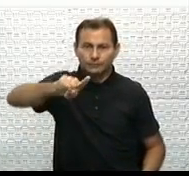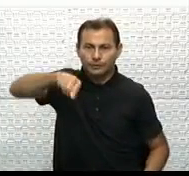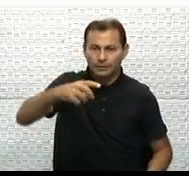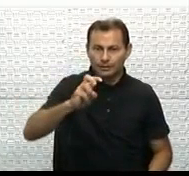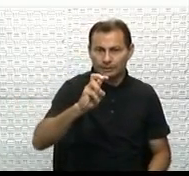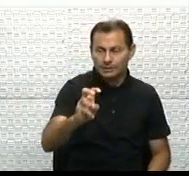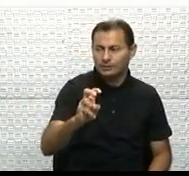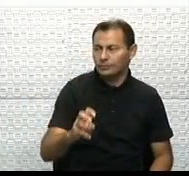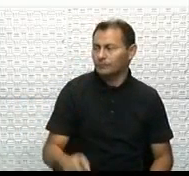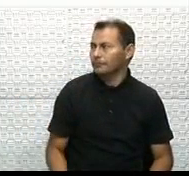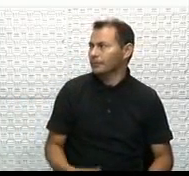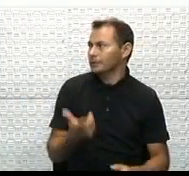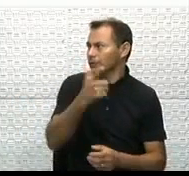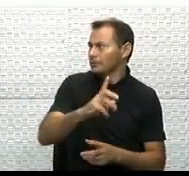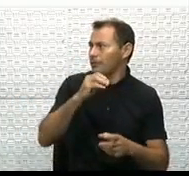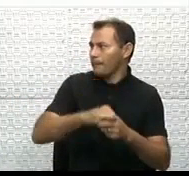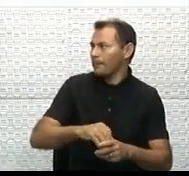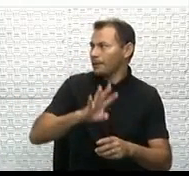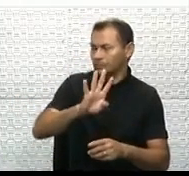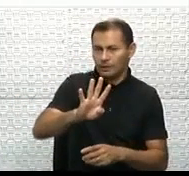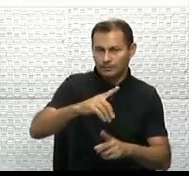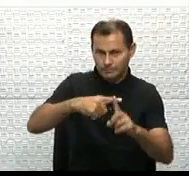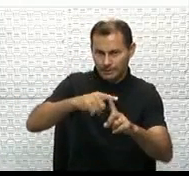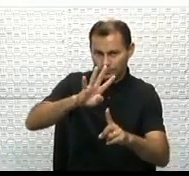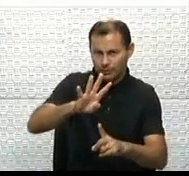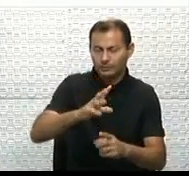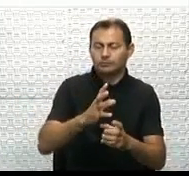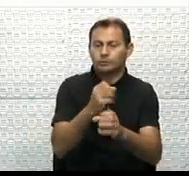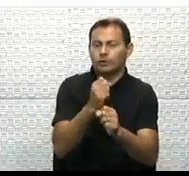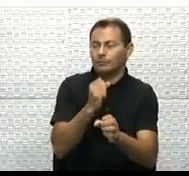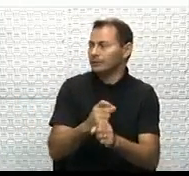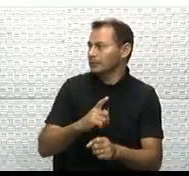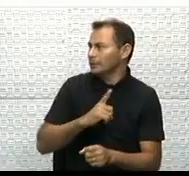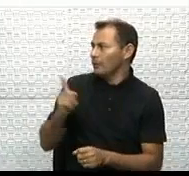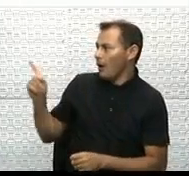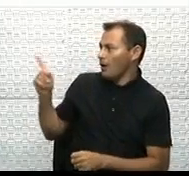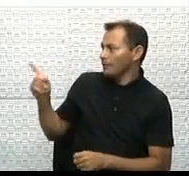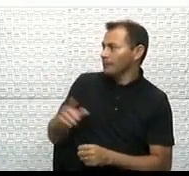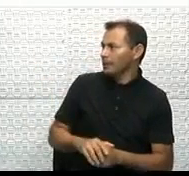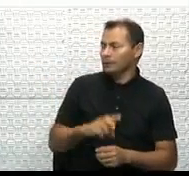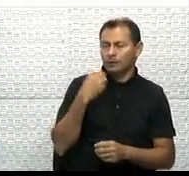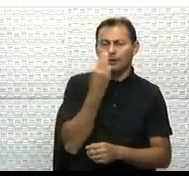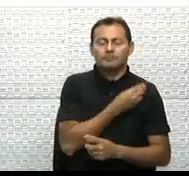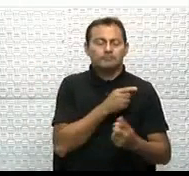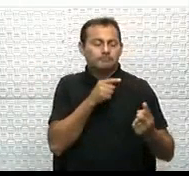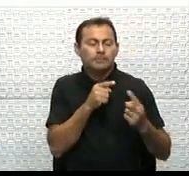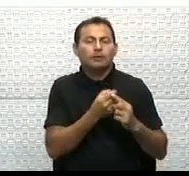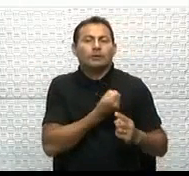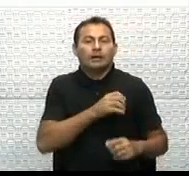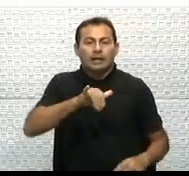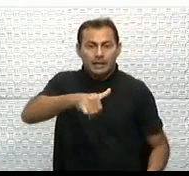157,5. Repetir aqui o mais 4. Somando, eu tenho que a nossa estimativa é